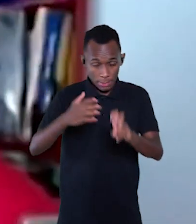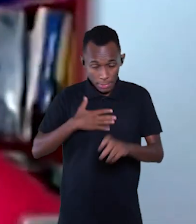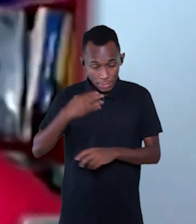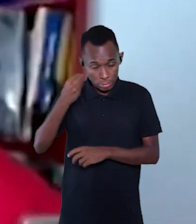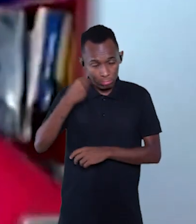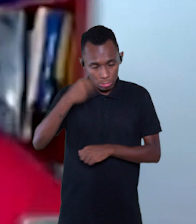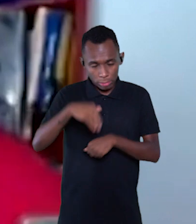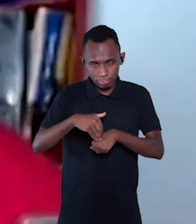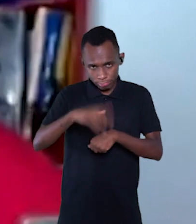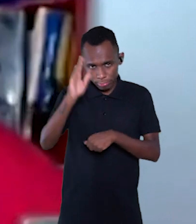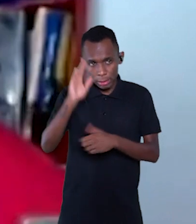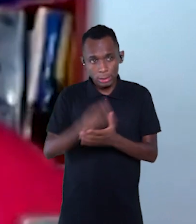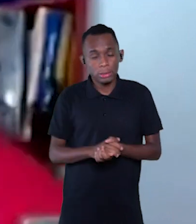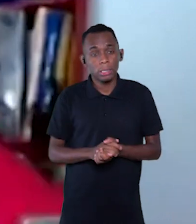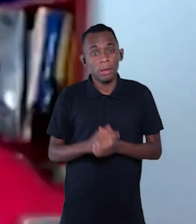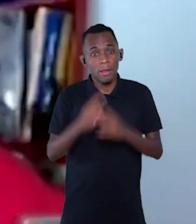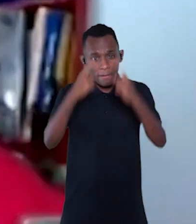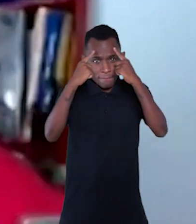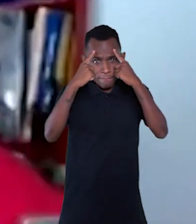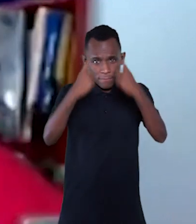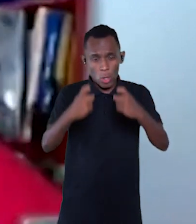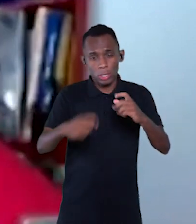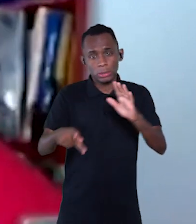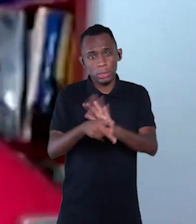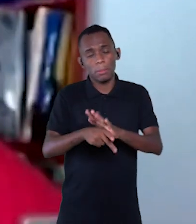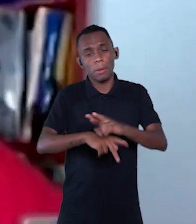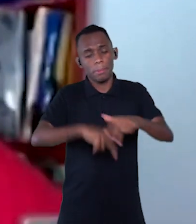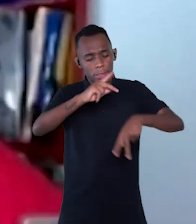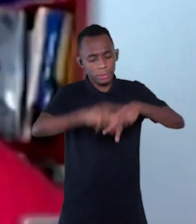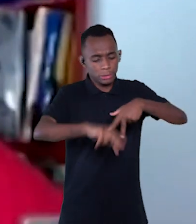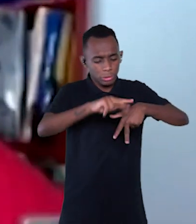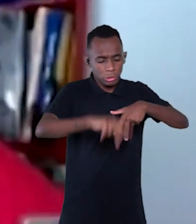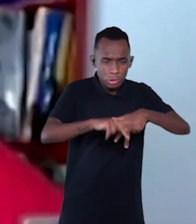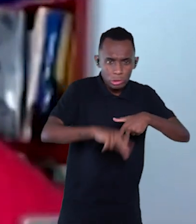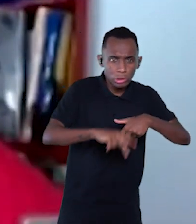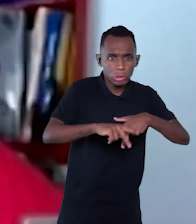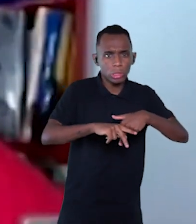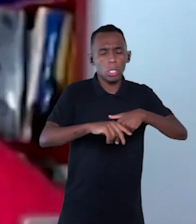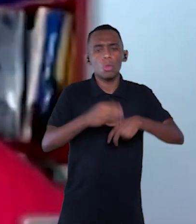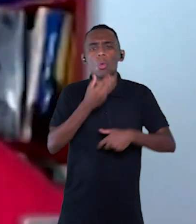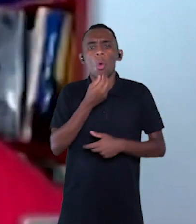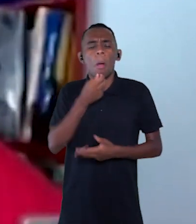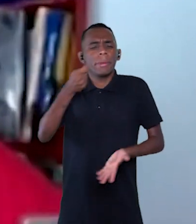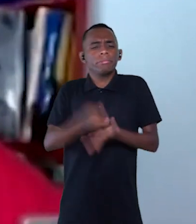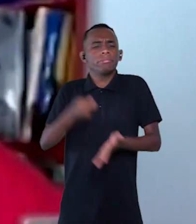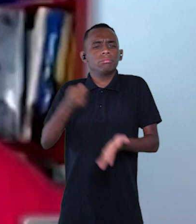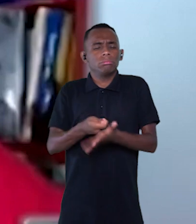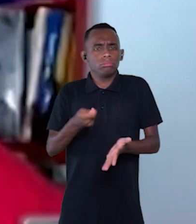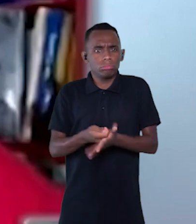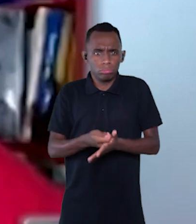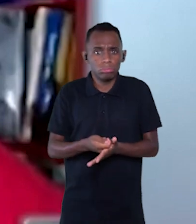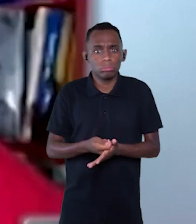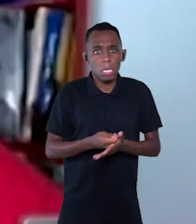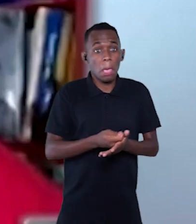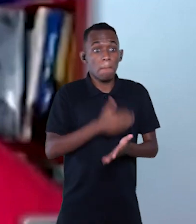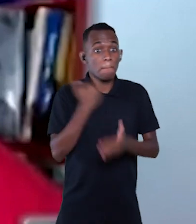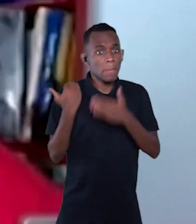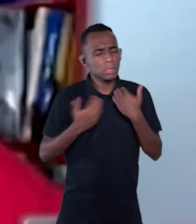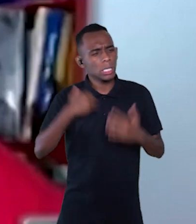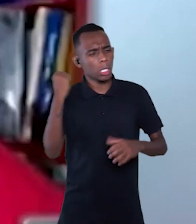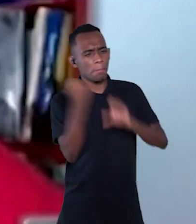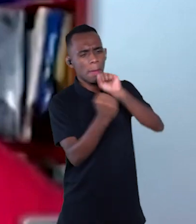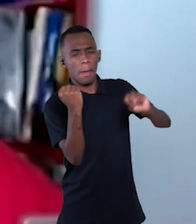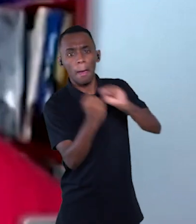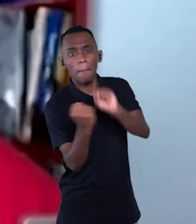minha vivência são essas violências de gênero, né? O machismo oprimindo e adoecendo e matando